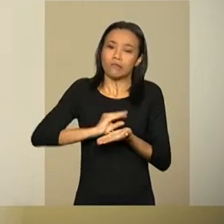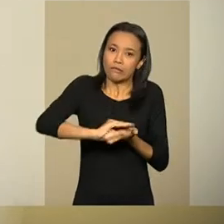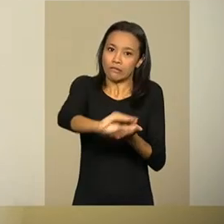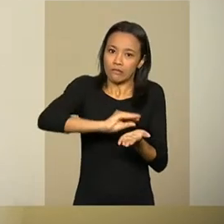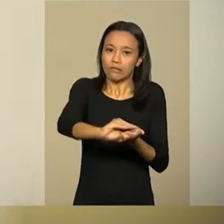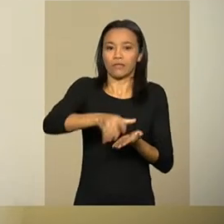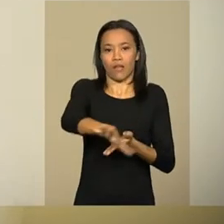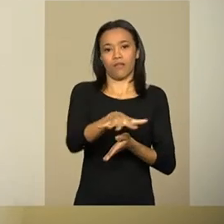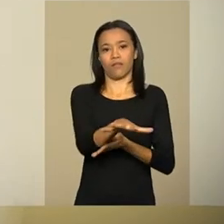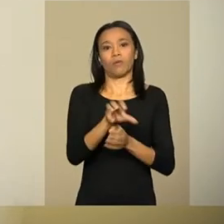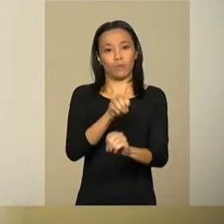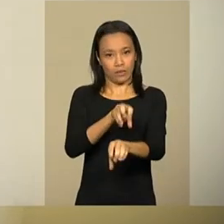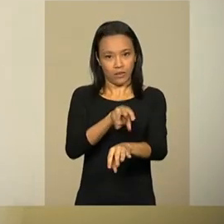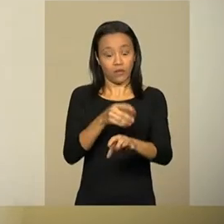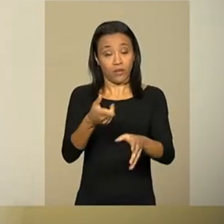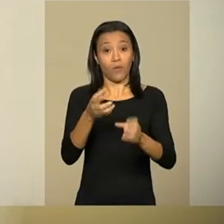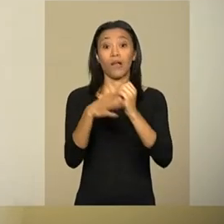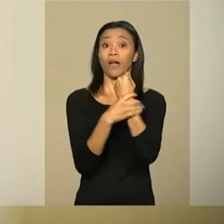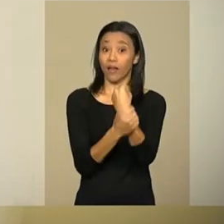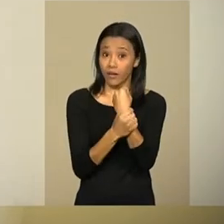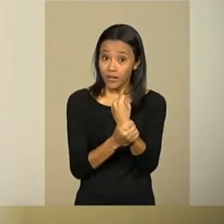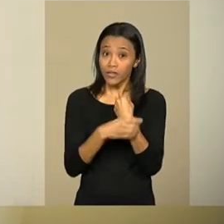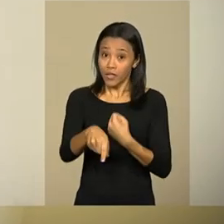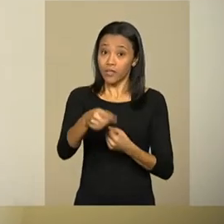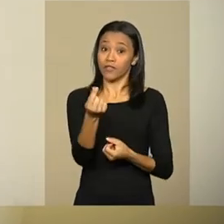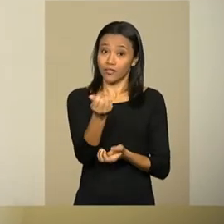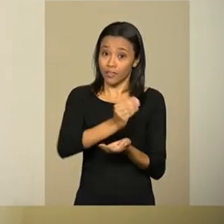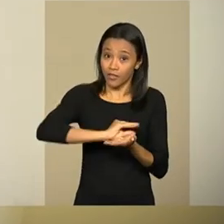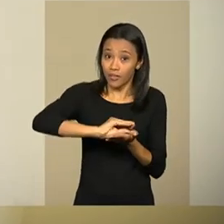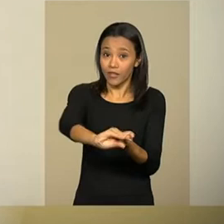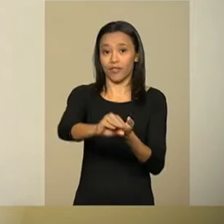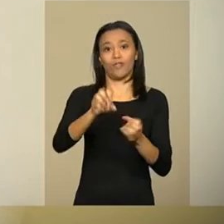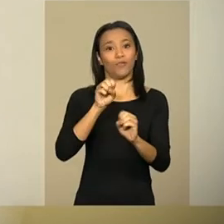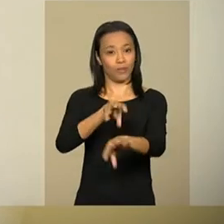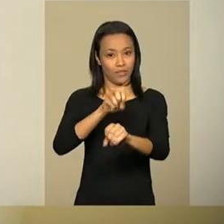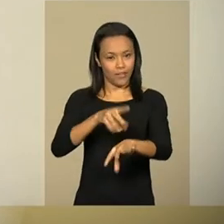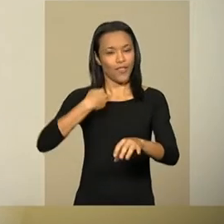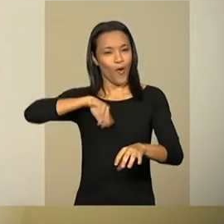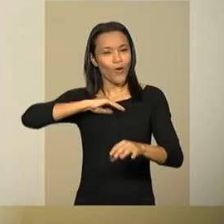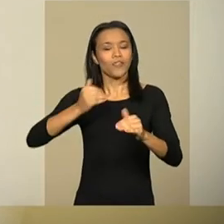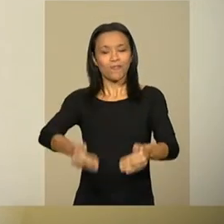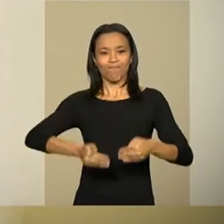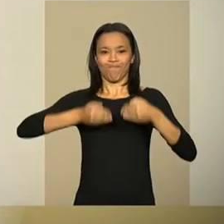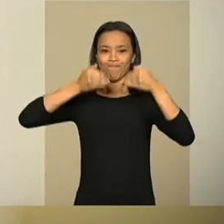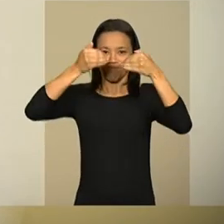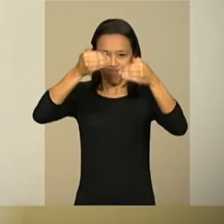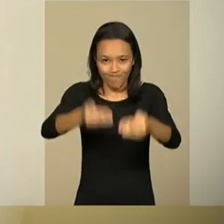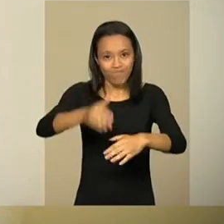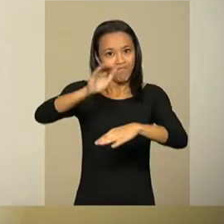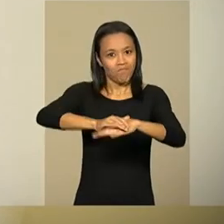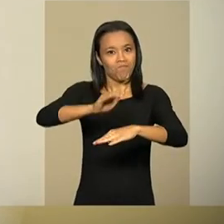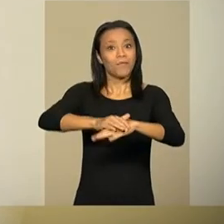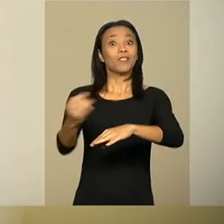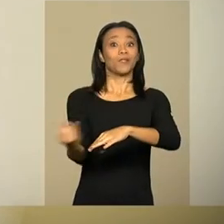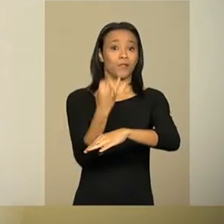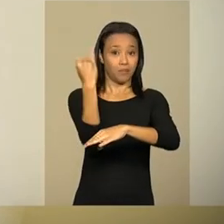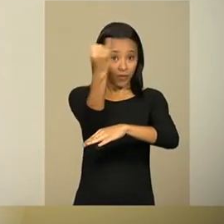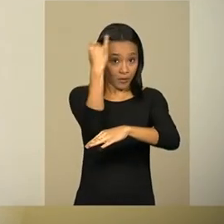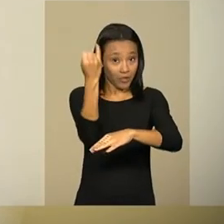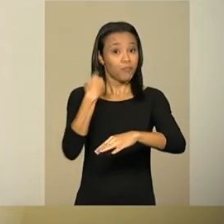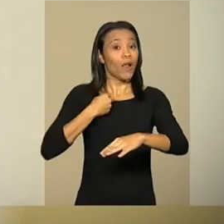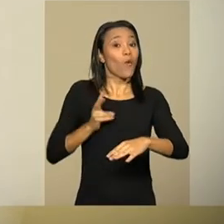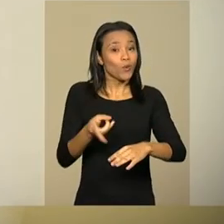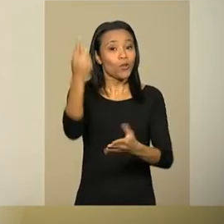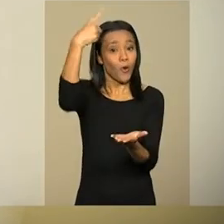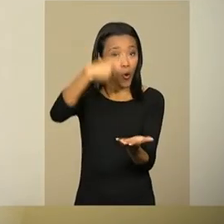então ao desses recursos para educação Luciano Estamos dando um passo decisivo para realizar o compromisso